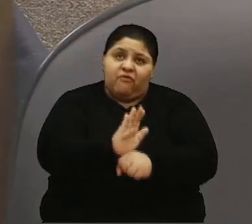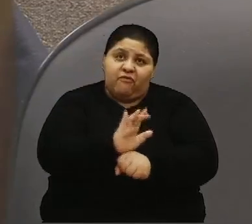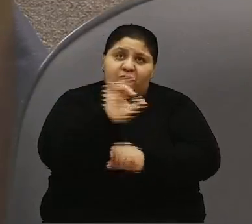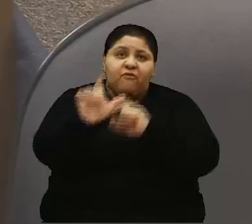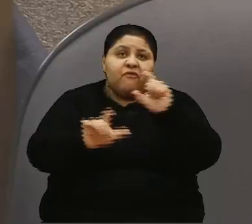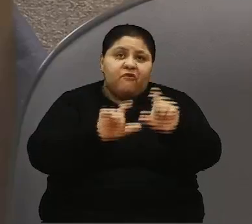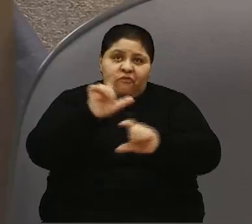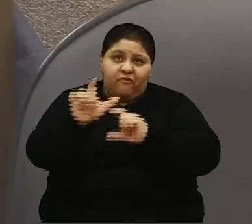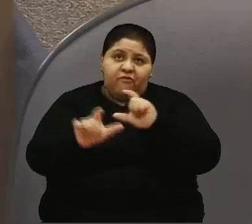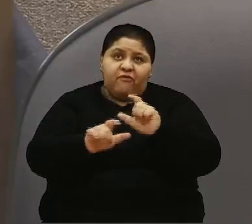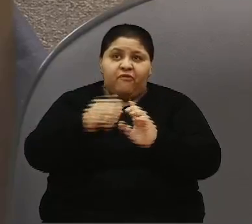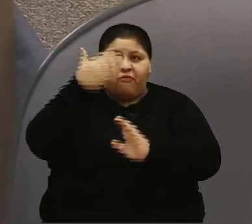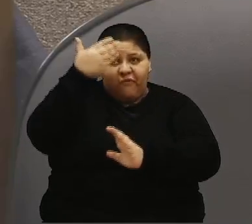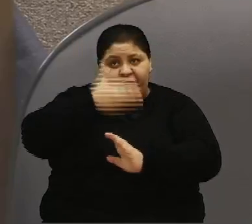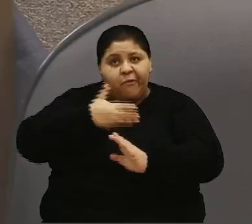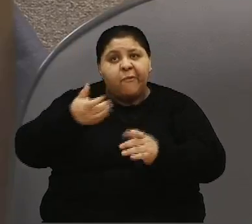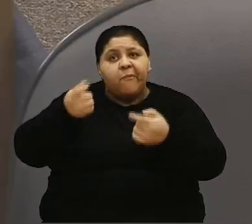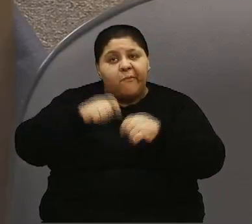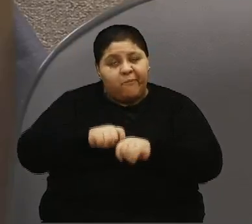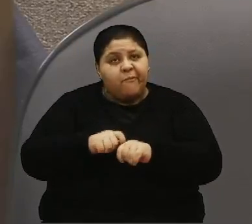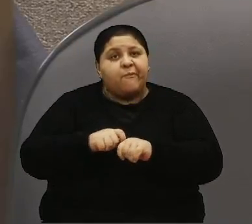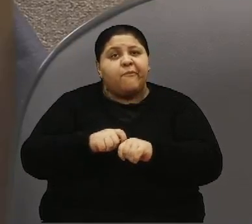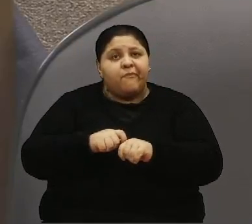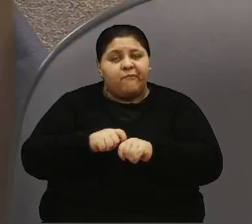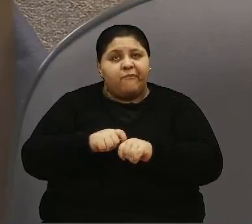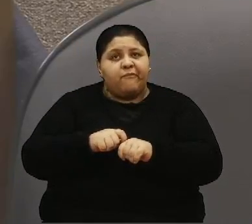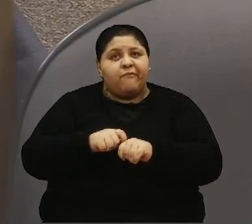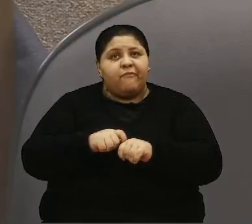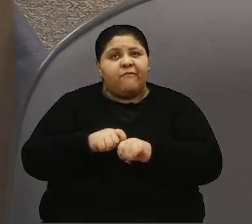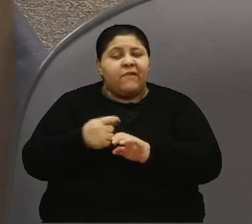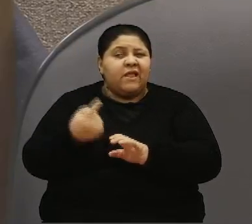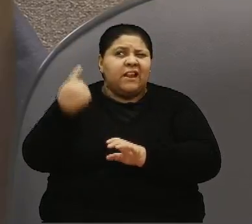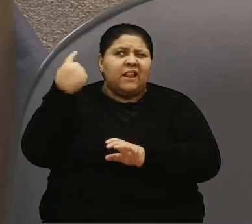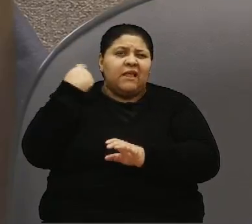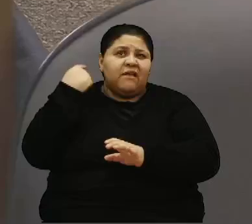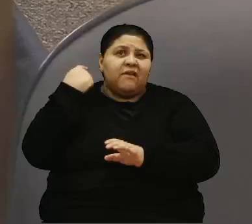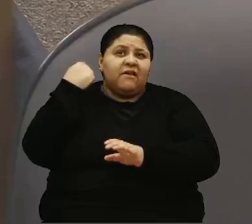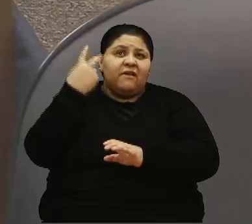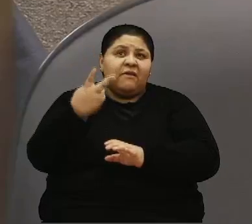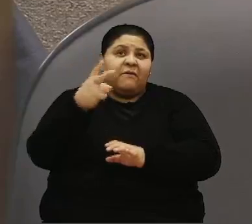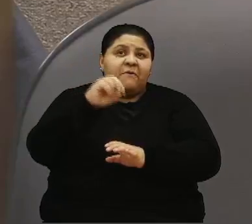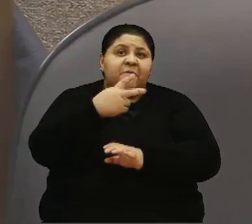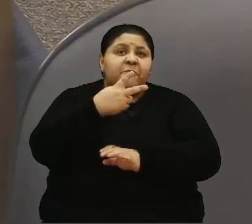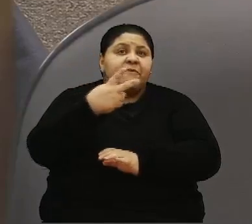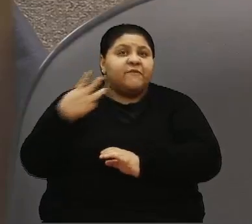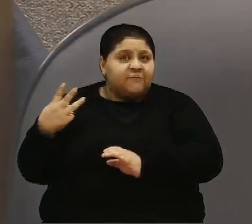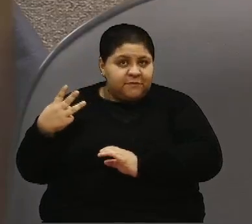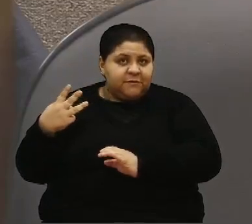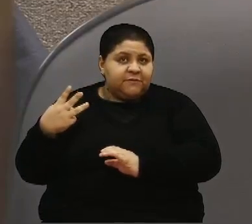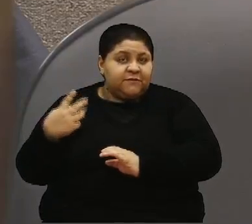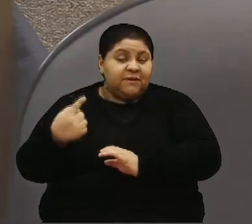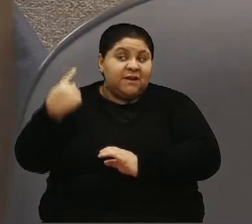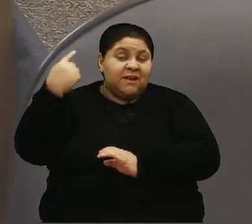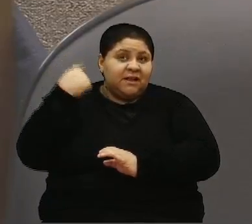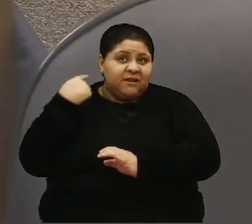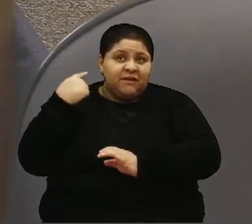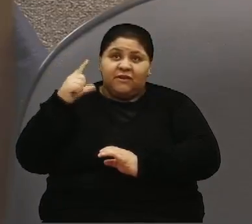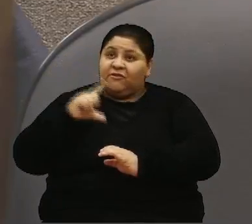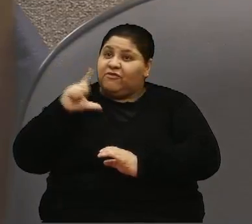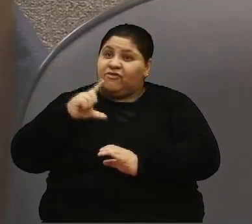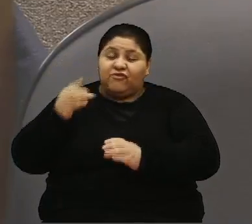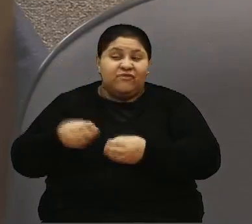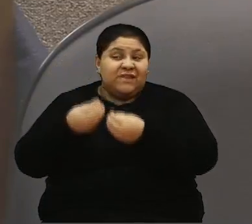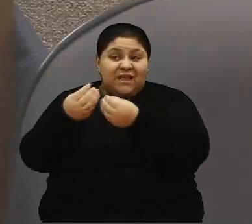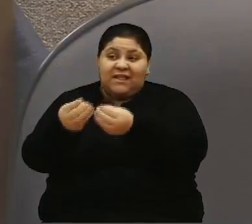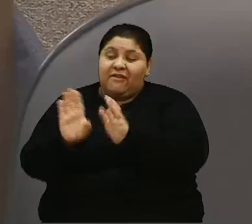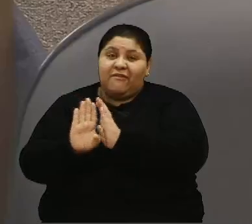pessoas comprovem que precisam, desde meados de 2023. Desde 2023 não está mais sendo